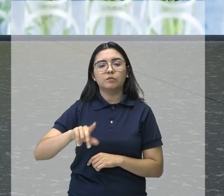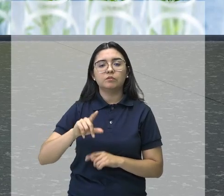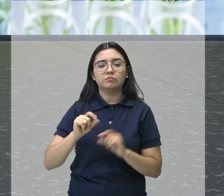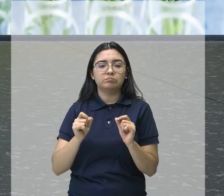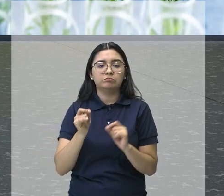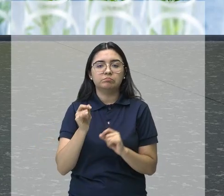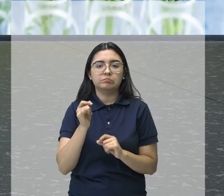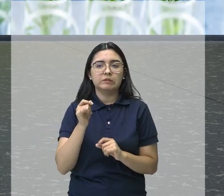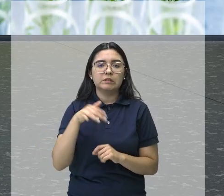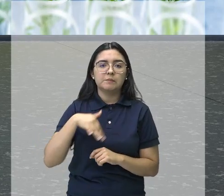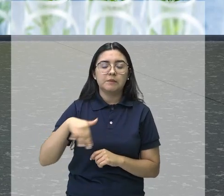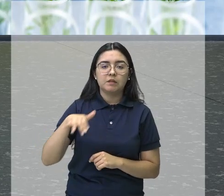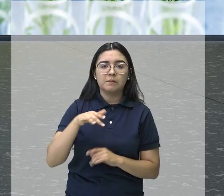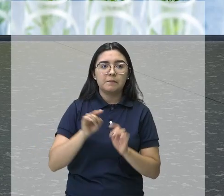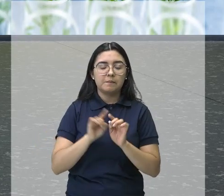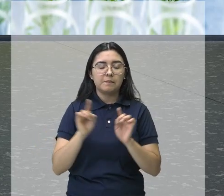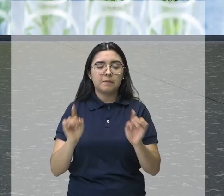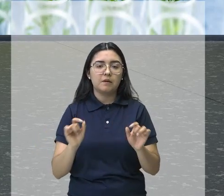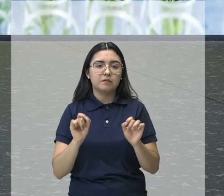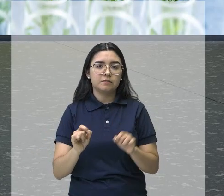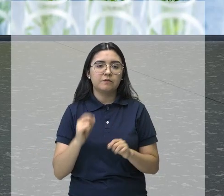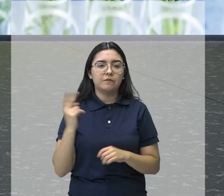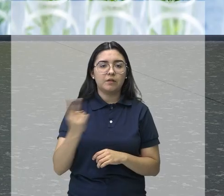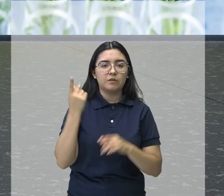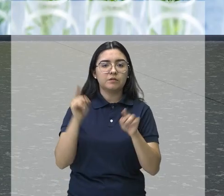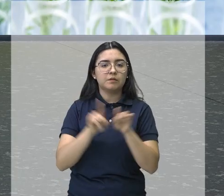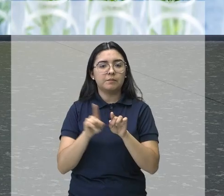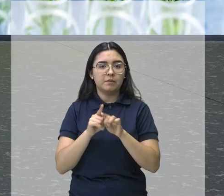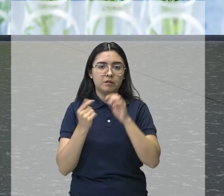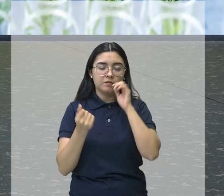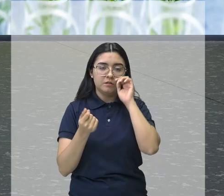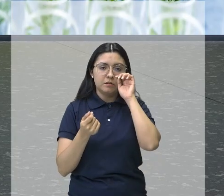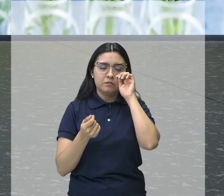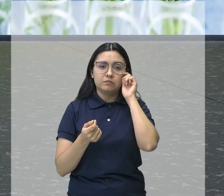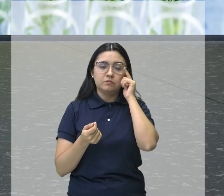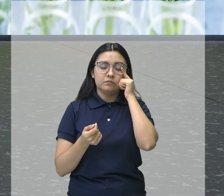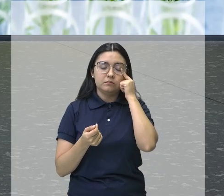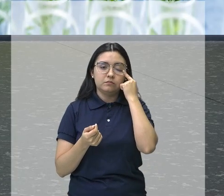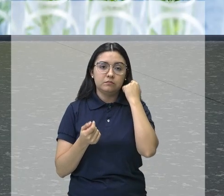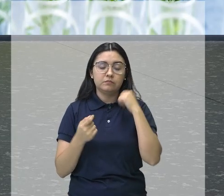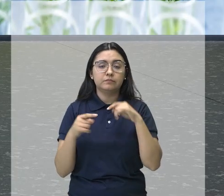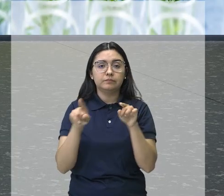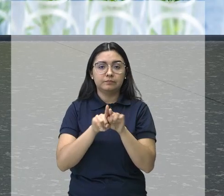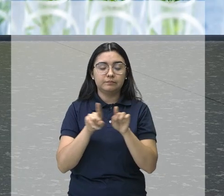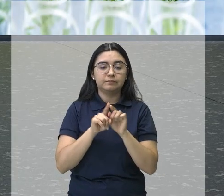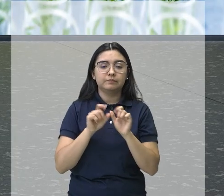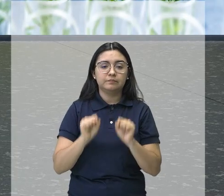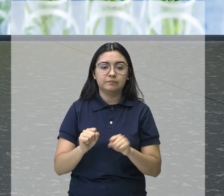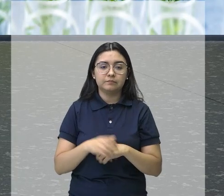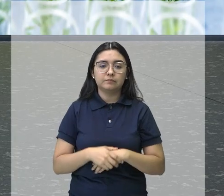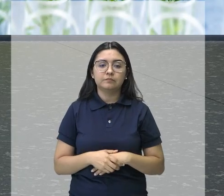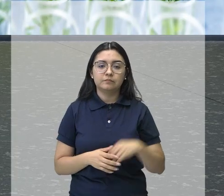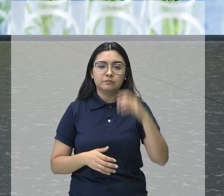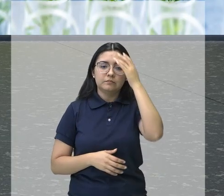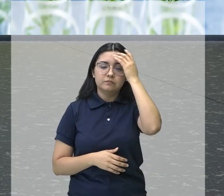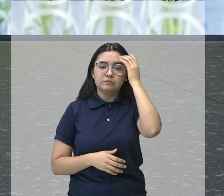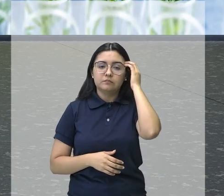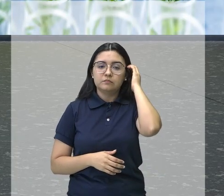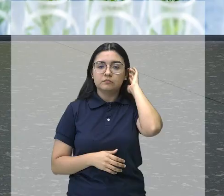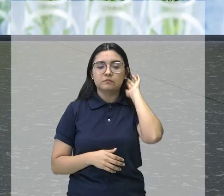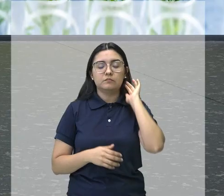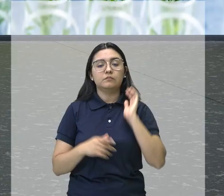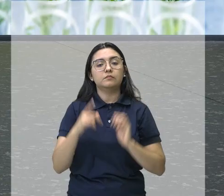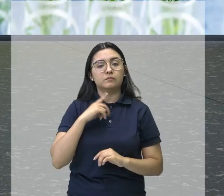digamos assim, ambientais, mas valores também monetários. A gente não pode esquecer disso, que isso aqui vai